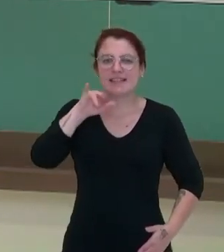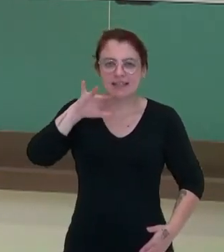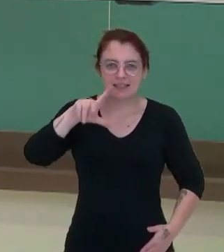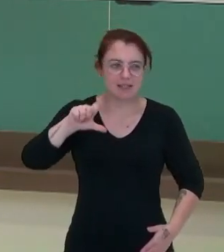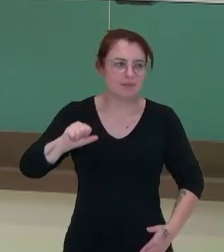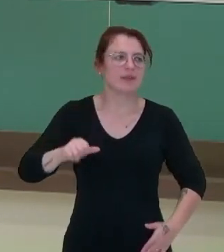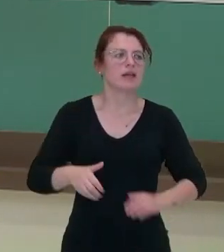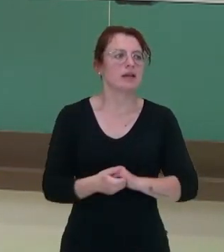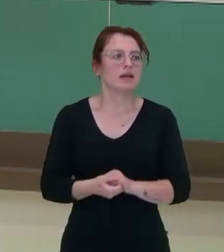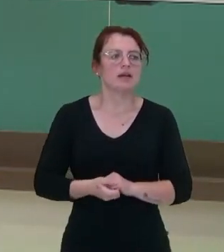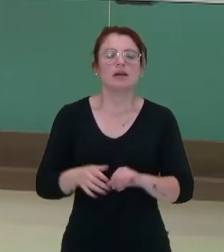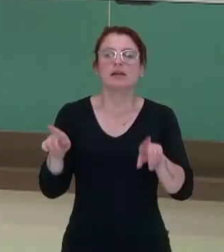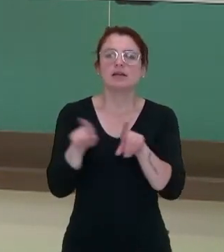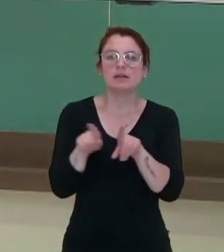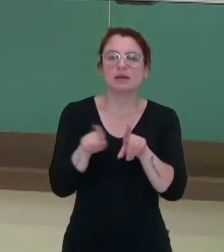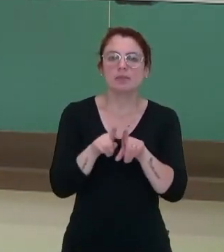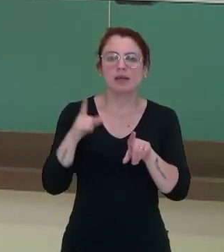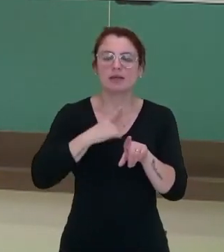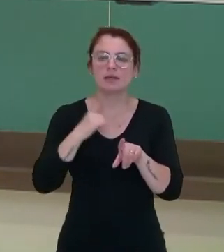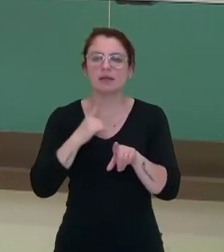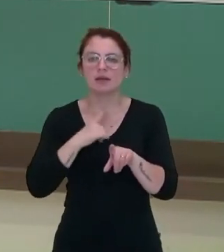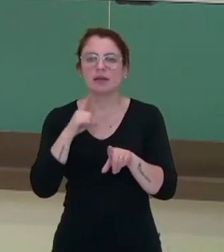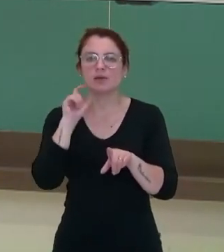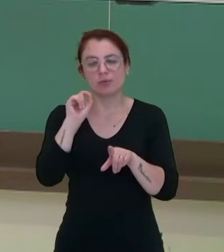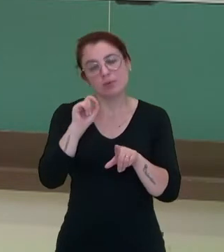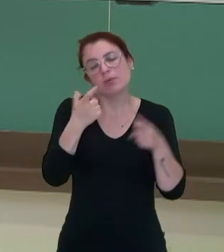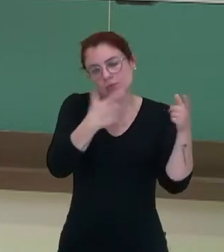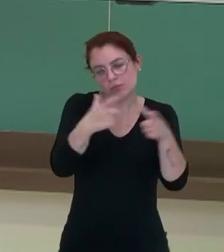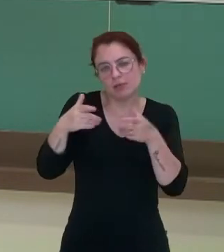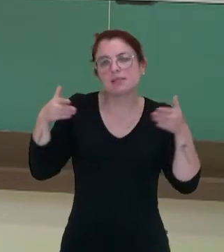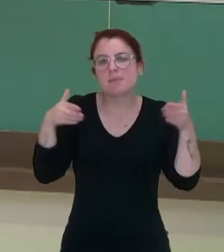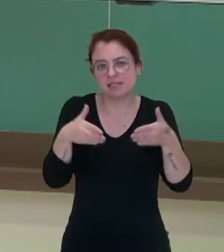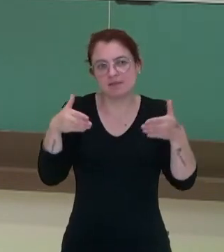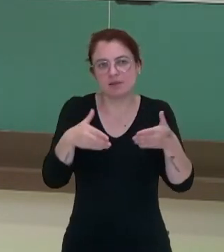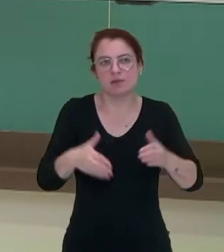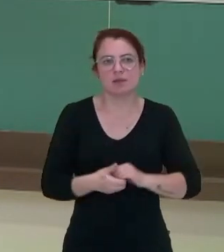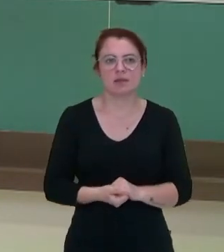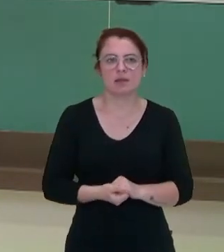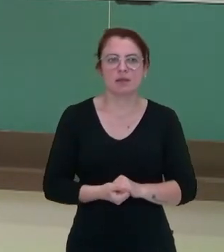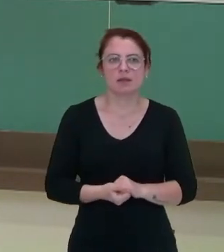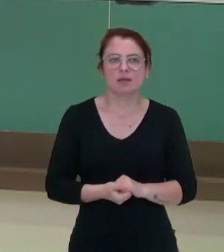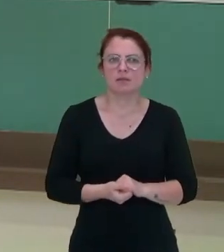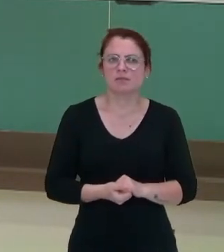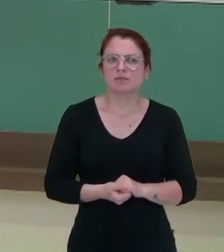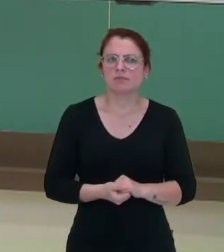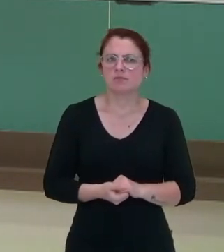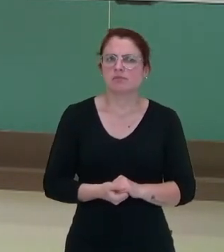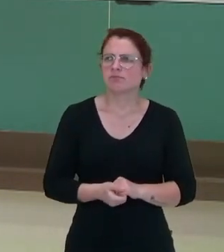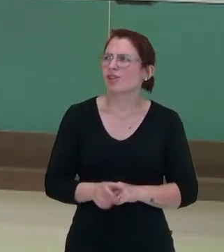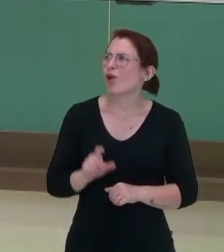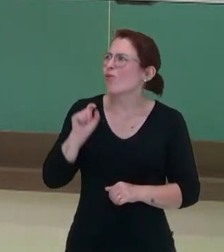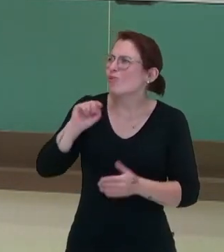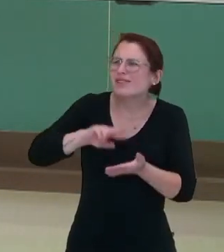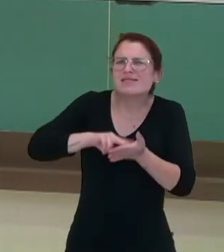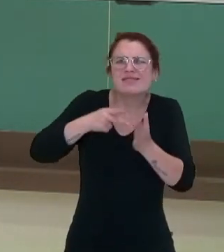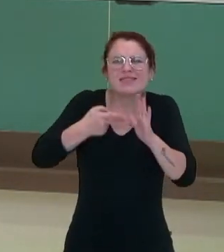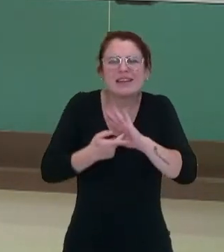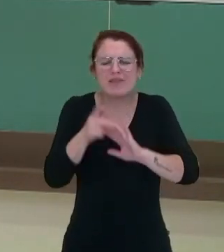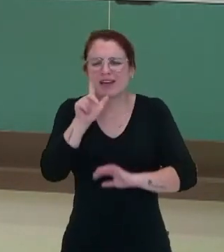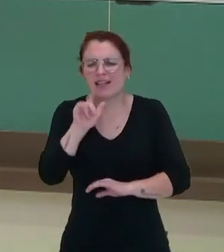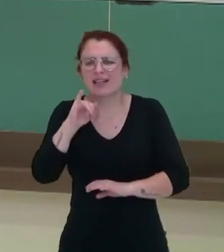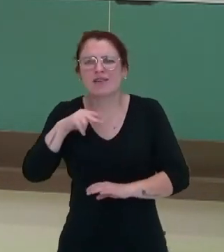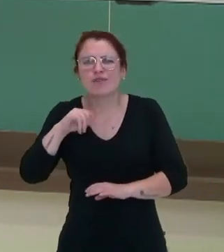esses linfonodos se concentram em algumas regiões. Bom, o que os linfonodos fazem? Se eu já